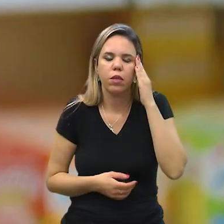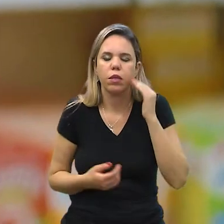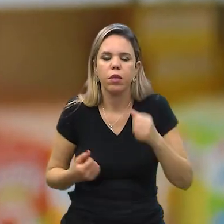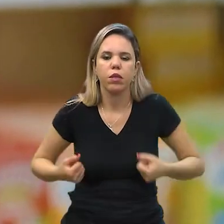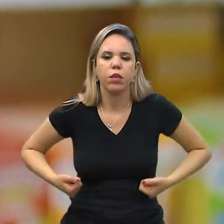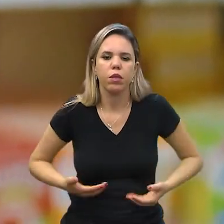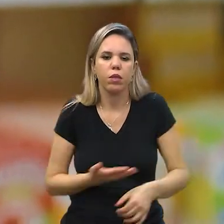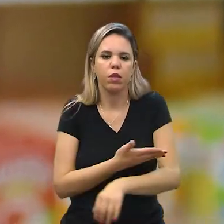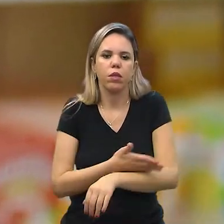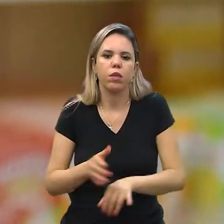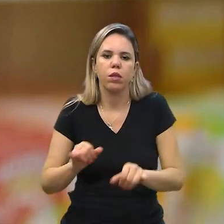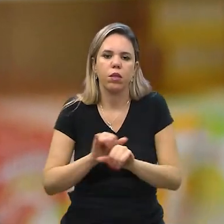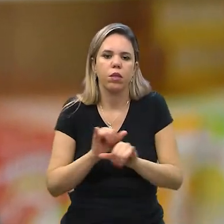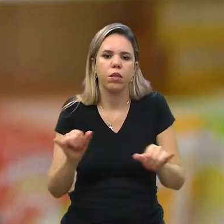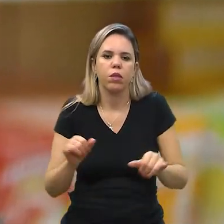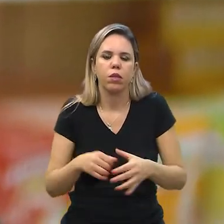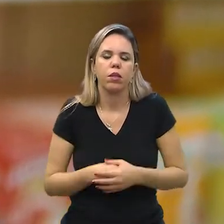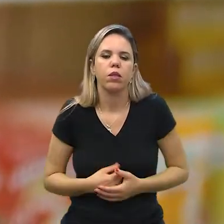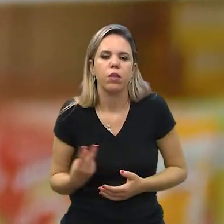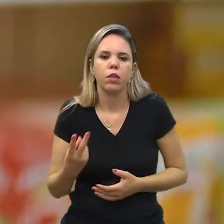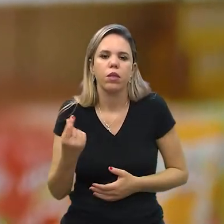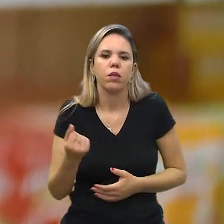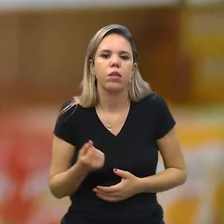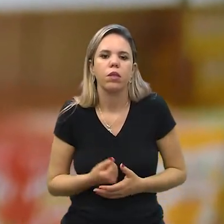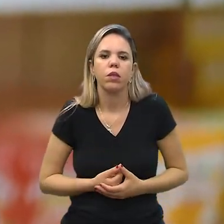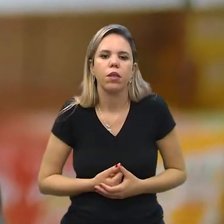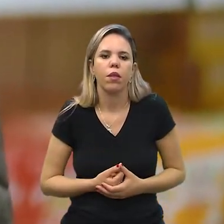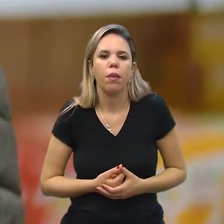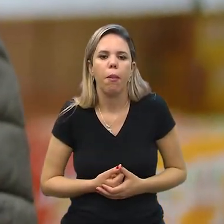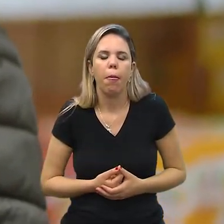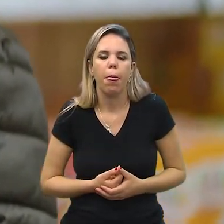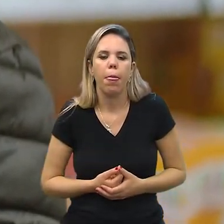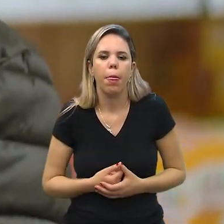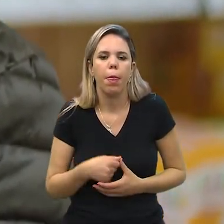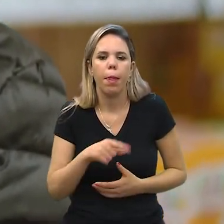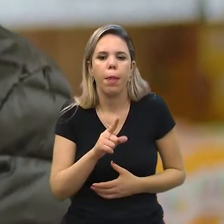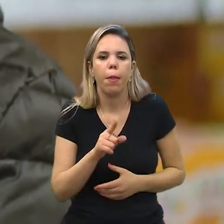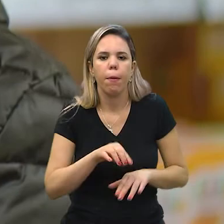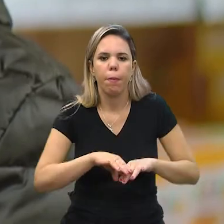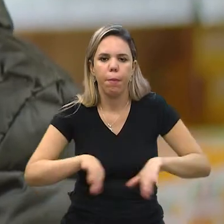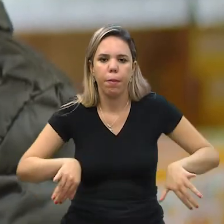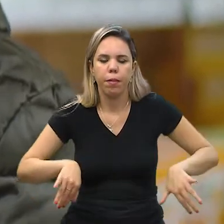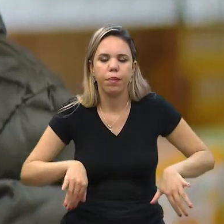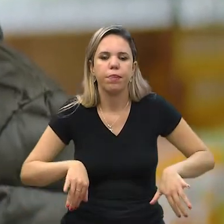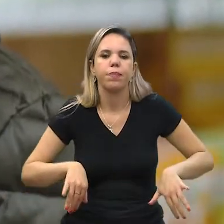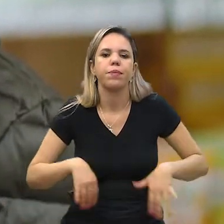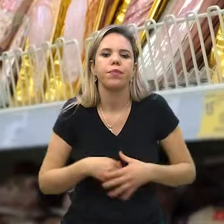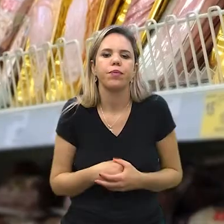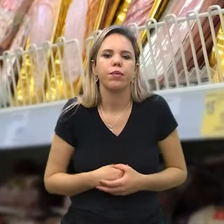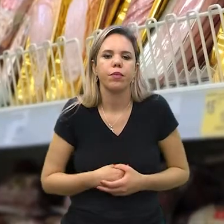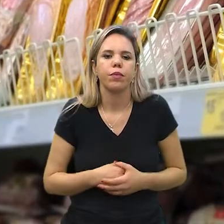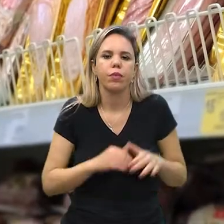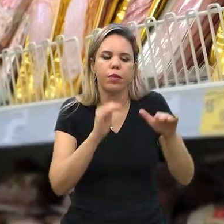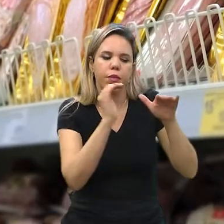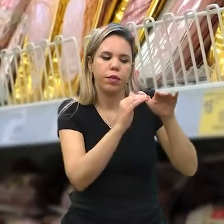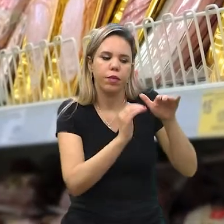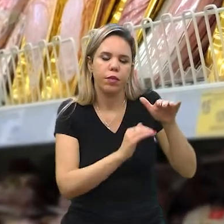costumam colocar isso em promoção, preço promocional. Só que lá eles separam em uma gôndola,